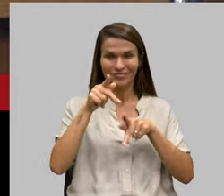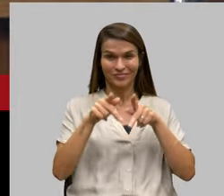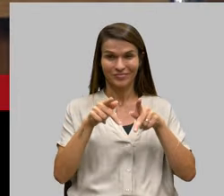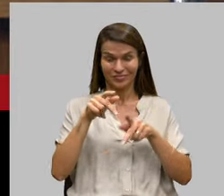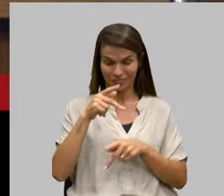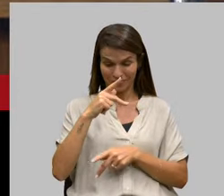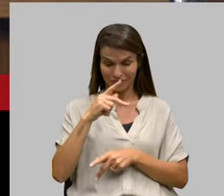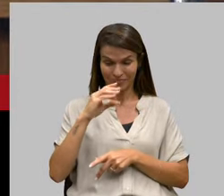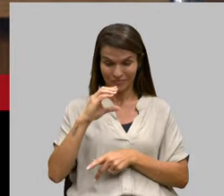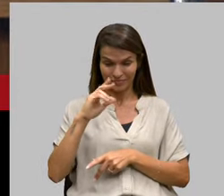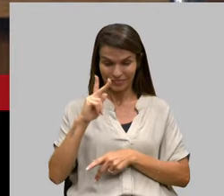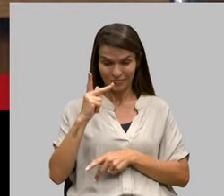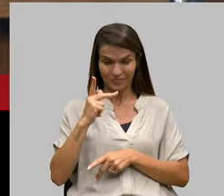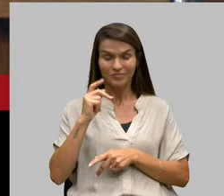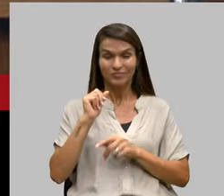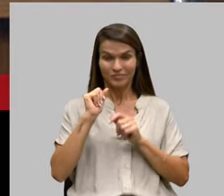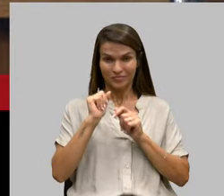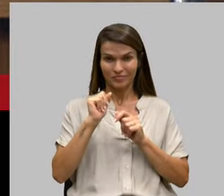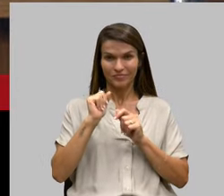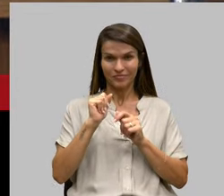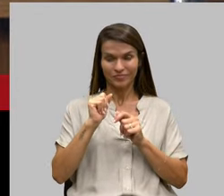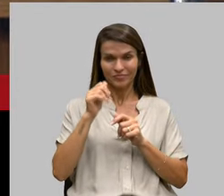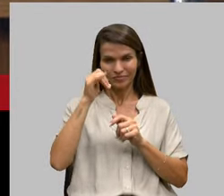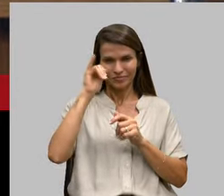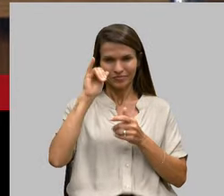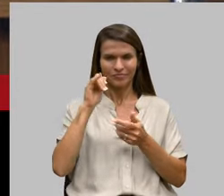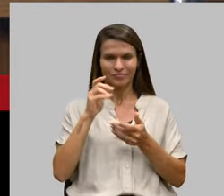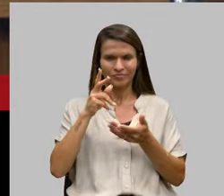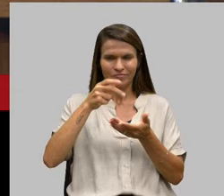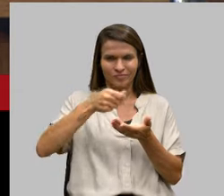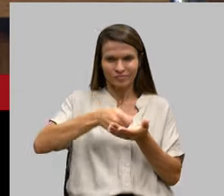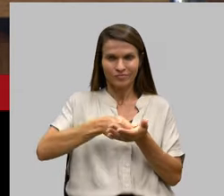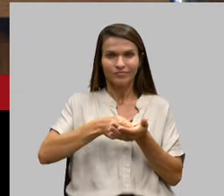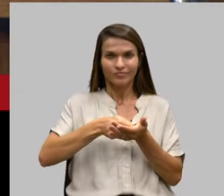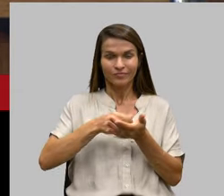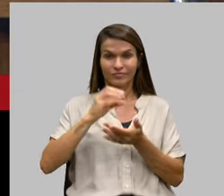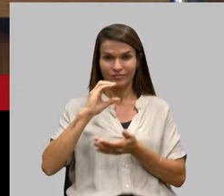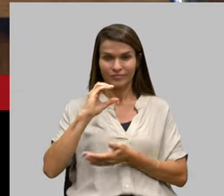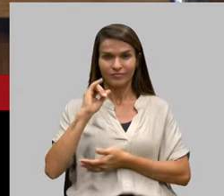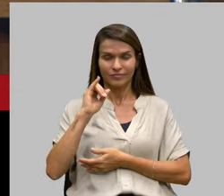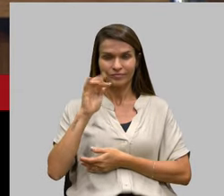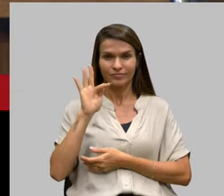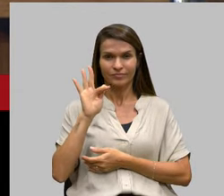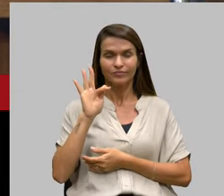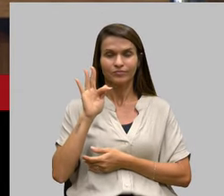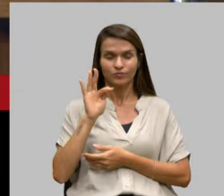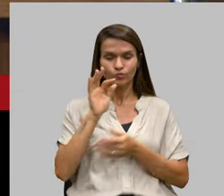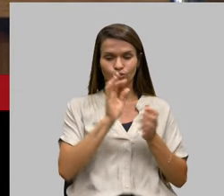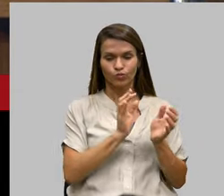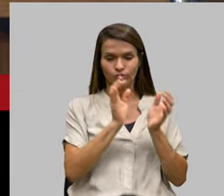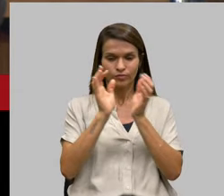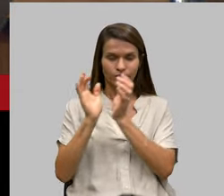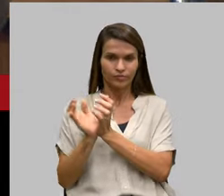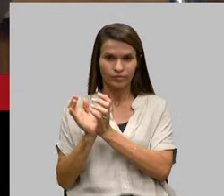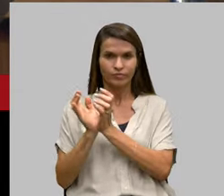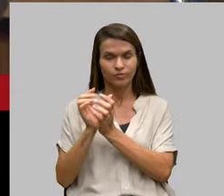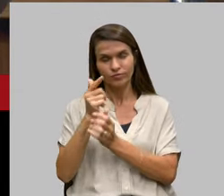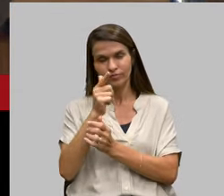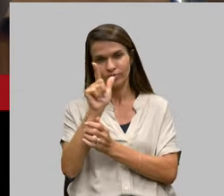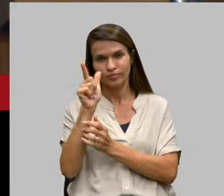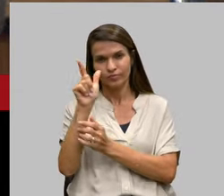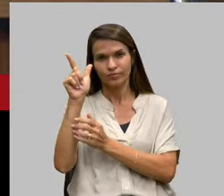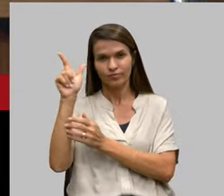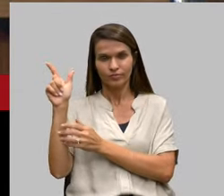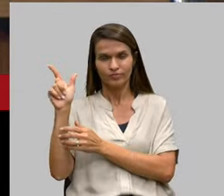até pode ser isenta do pagamento da sifu mas essa cfu vai para um um um um grupo de de outras outros